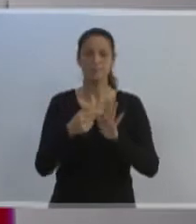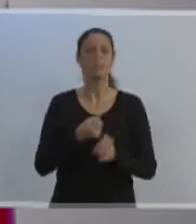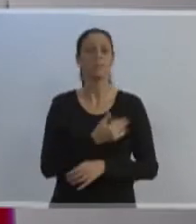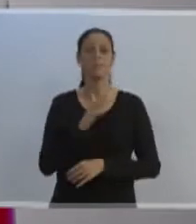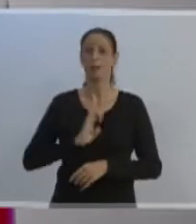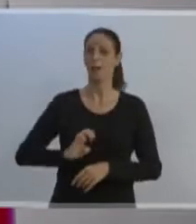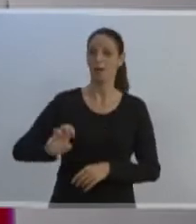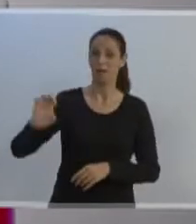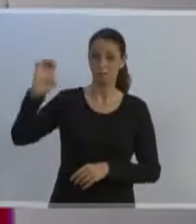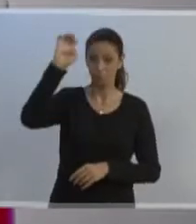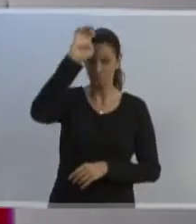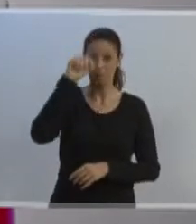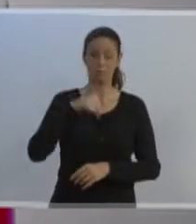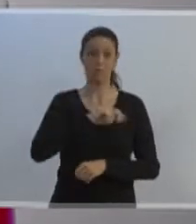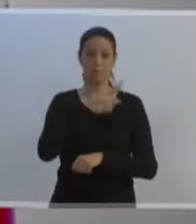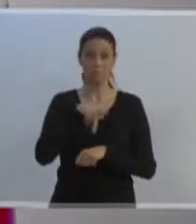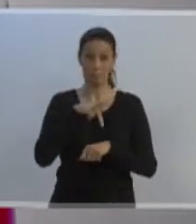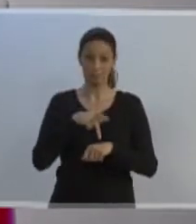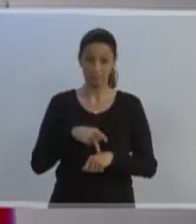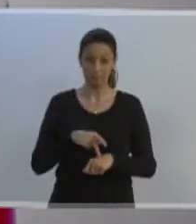estados do nosso país,